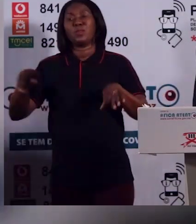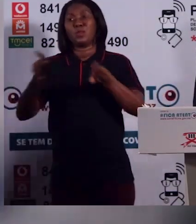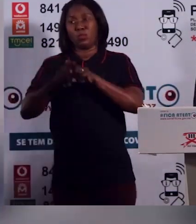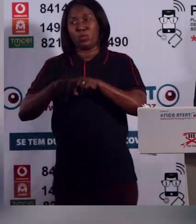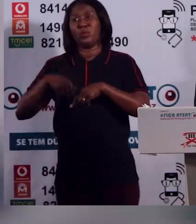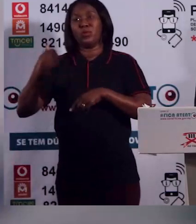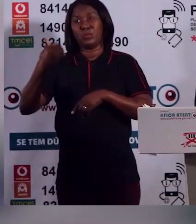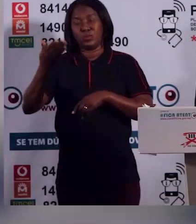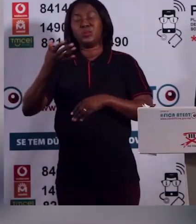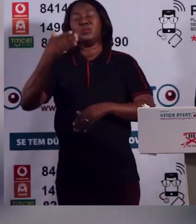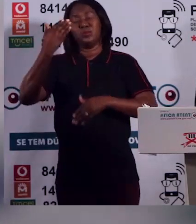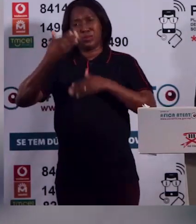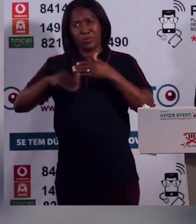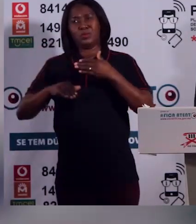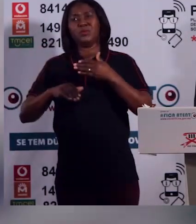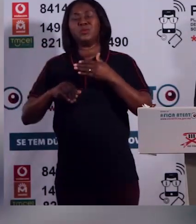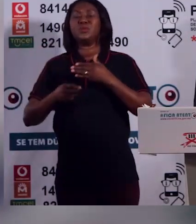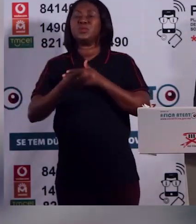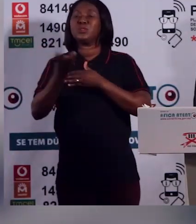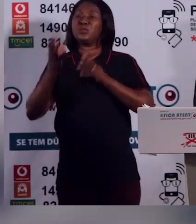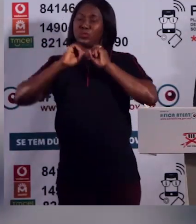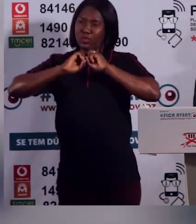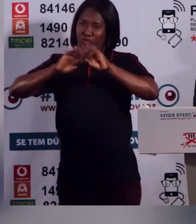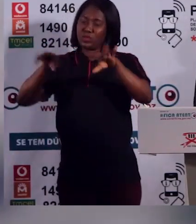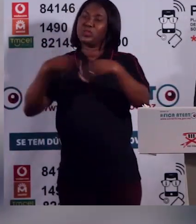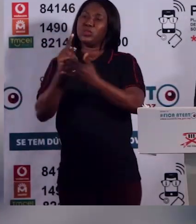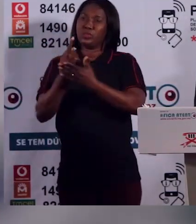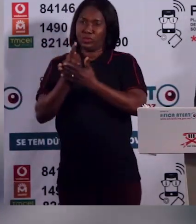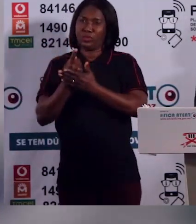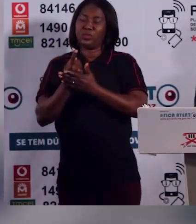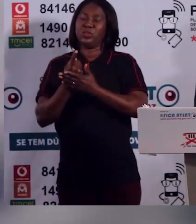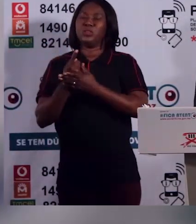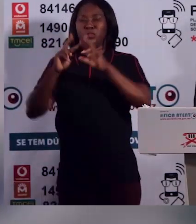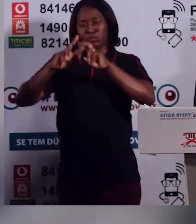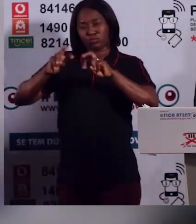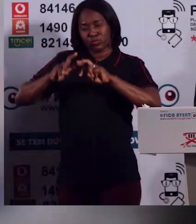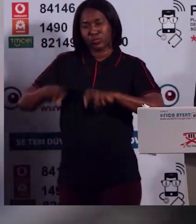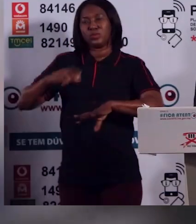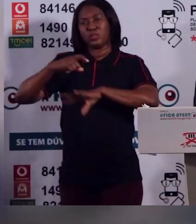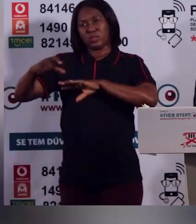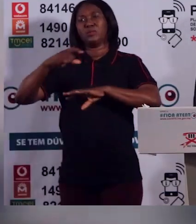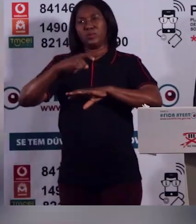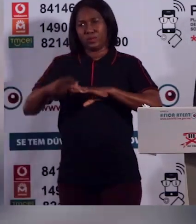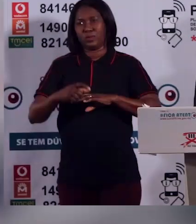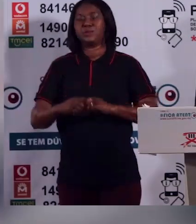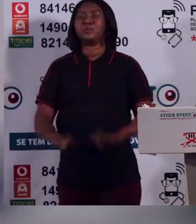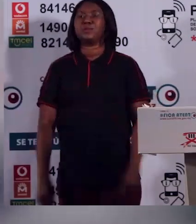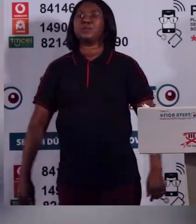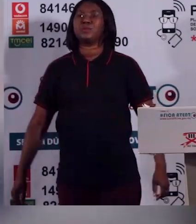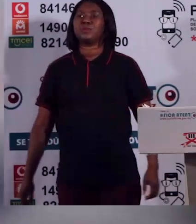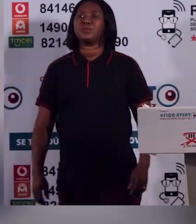vamos terminar com algumas mensagens-chave desta análise epidemiológica semanal.